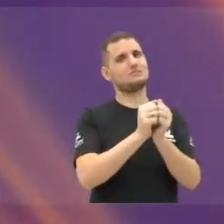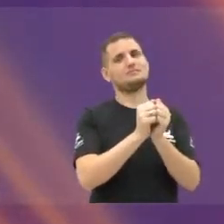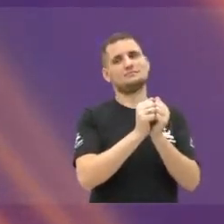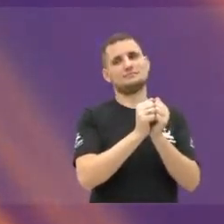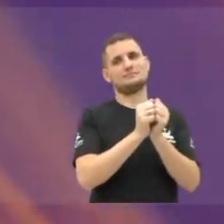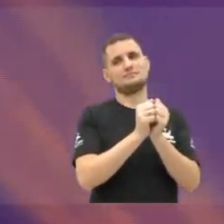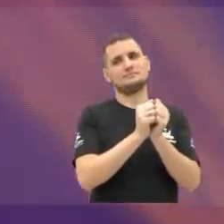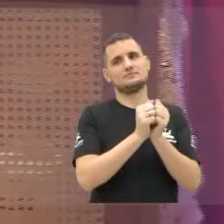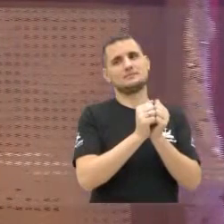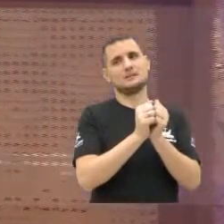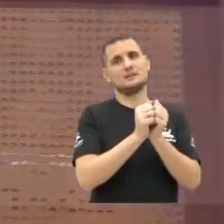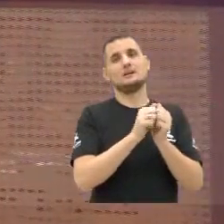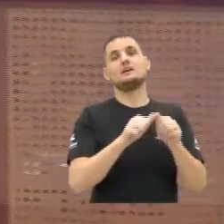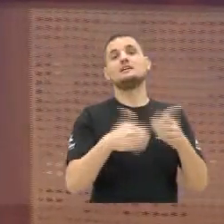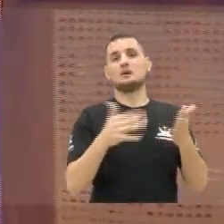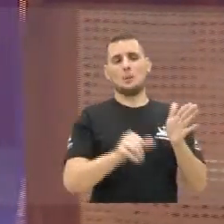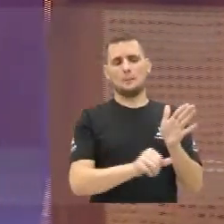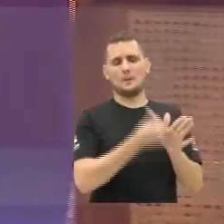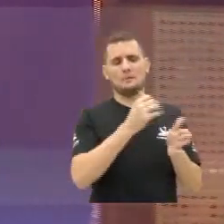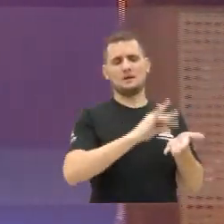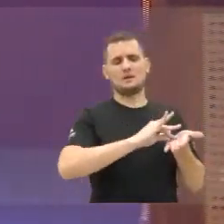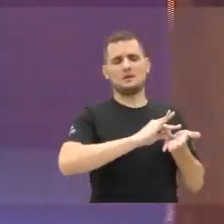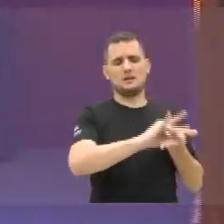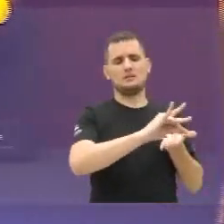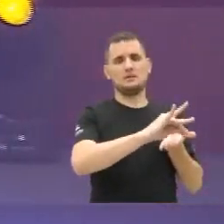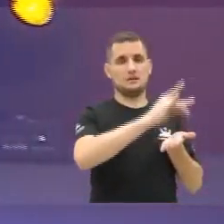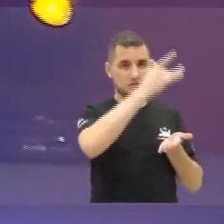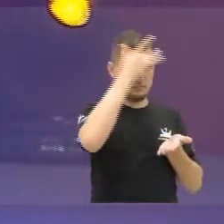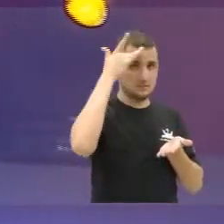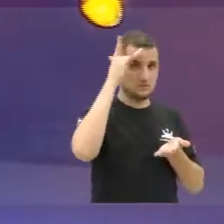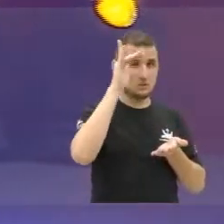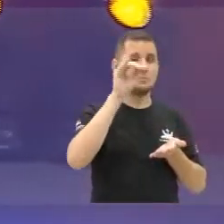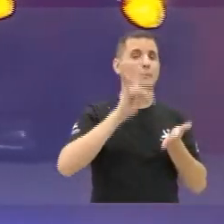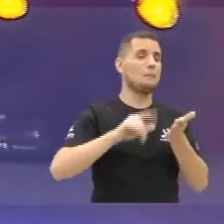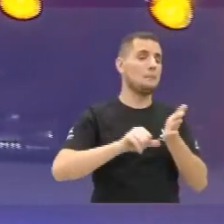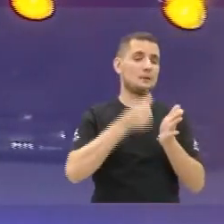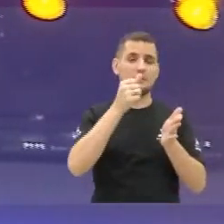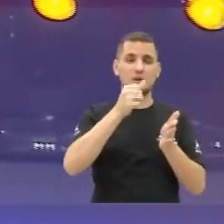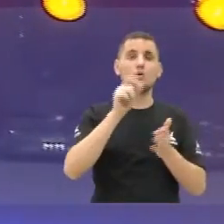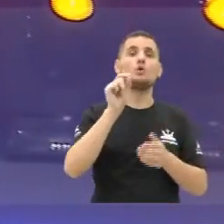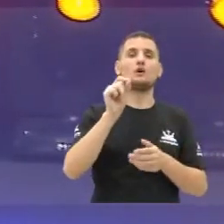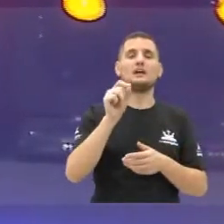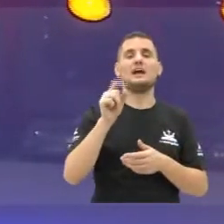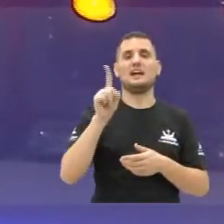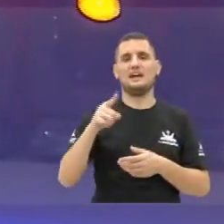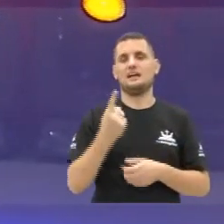O primeiro inimigo do homem é a solidão.